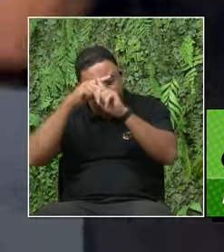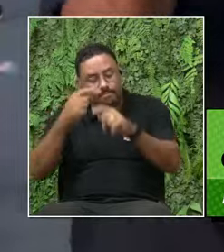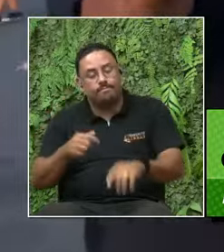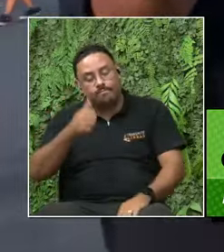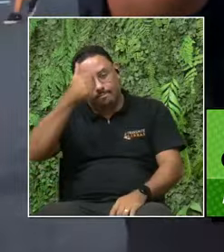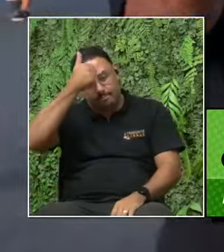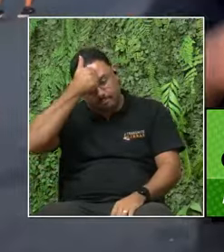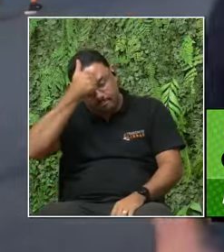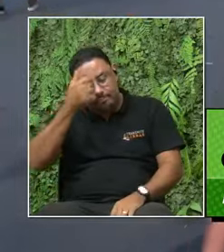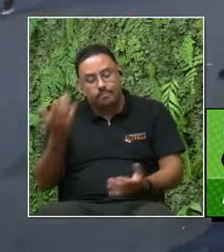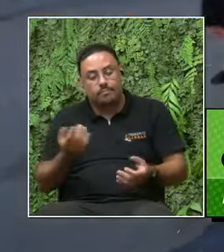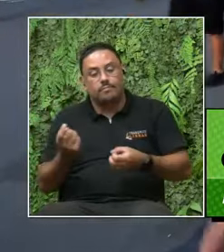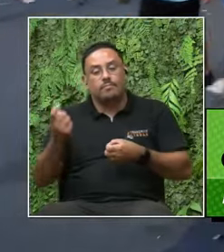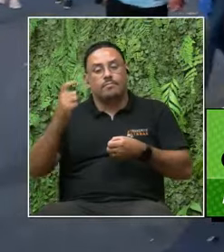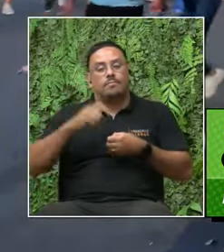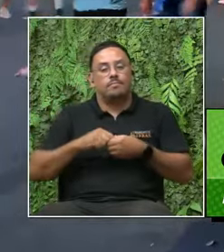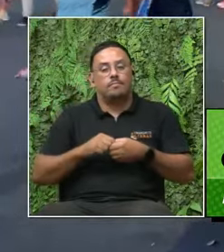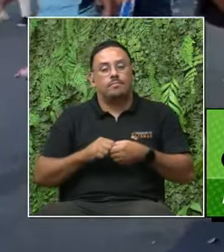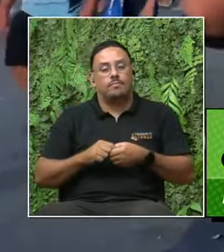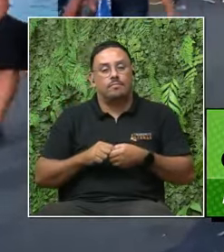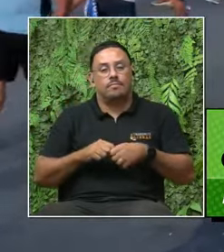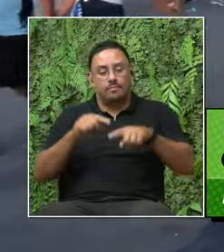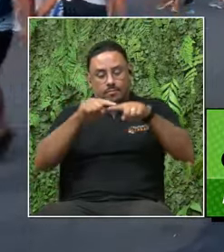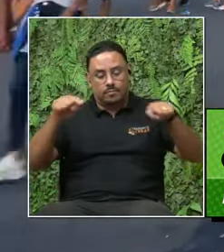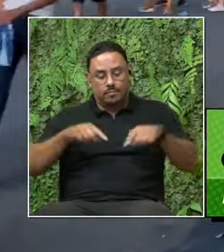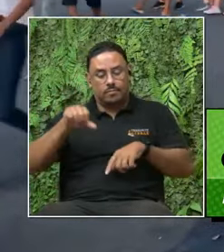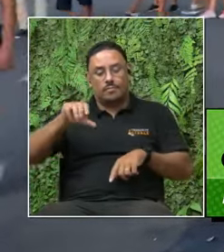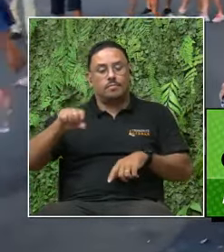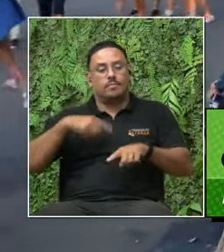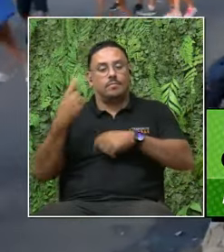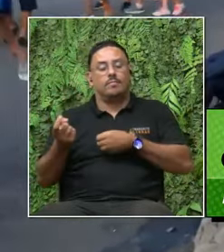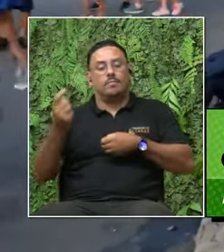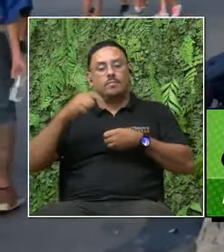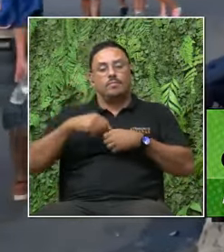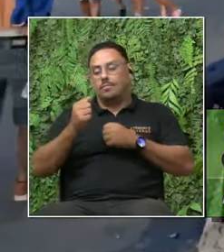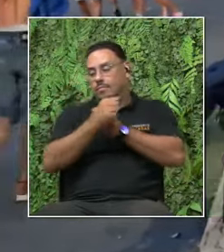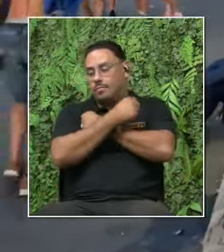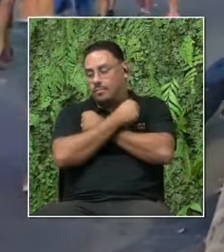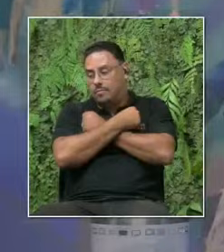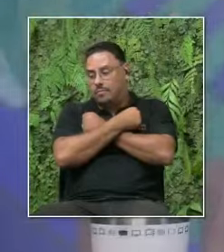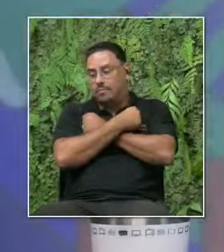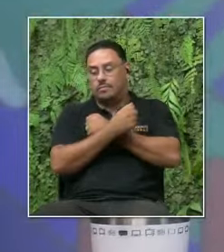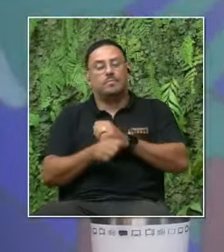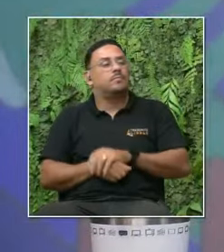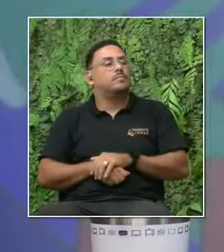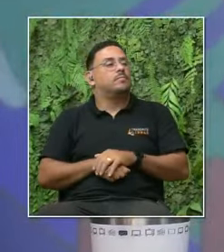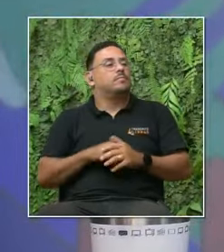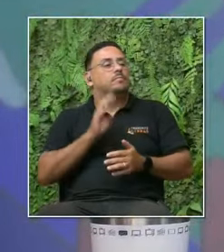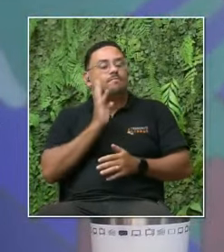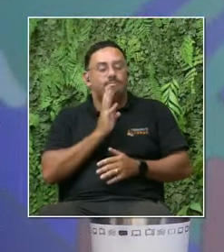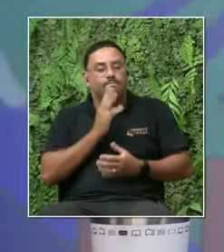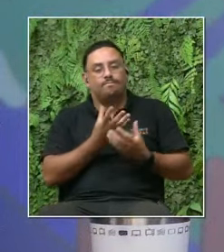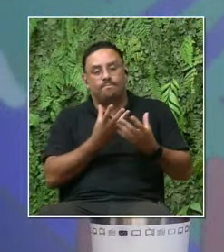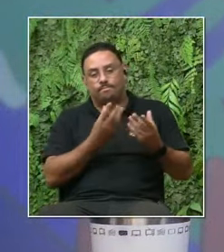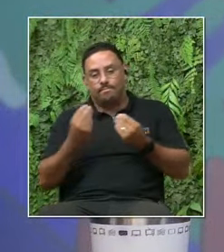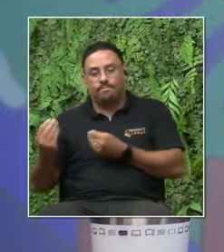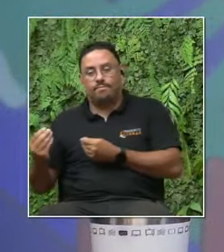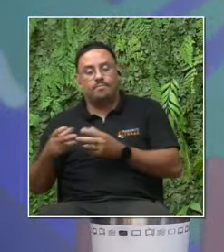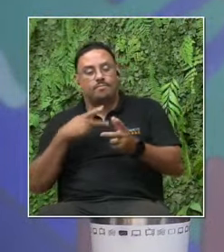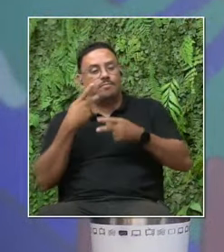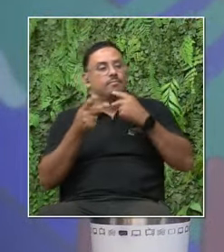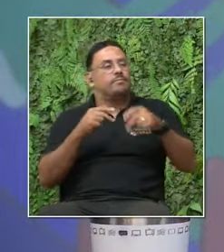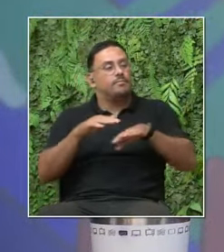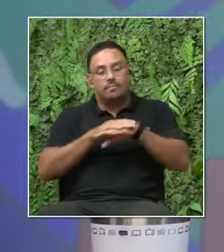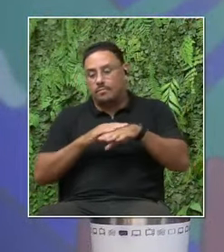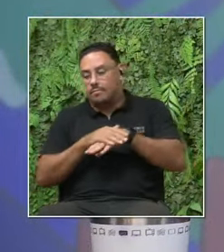e olha só volto com vocês aí do estúdio daqui a pouco eu tô de volta aquele abraço legal a coisa vai ser dita